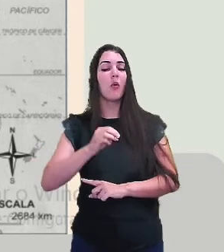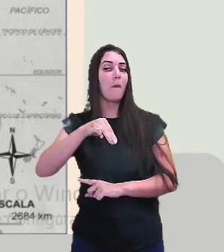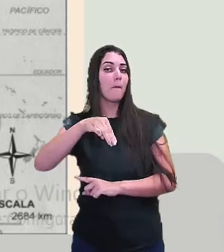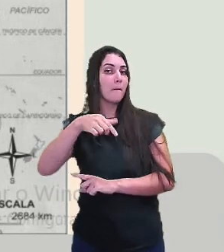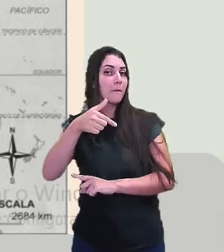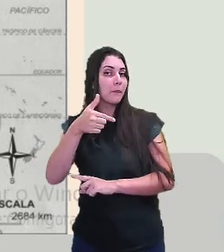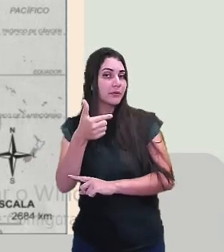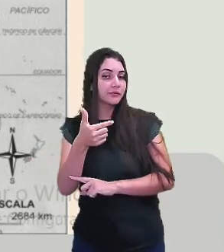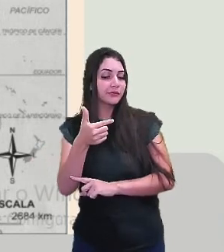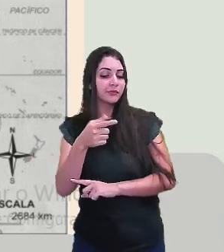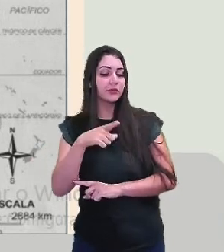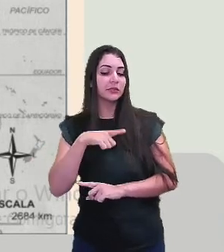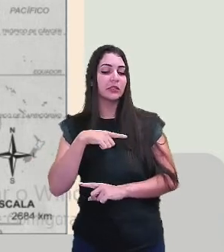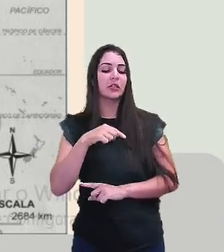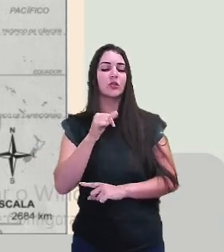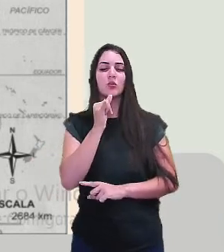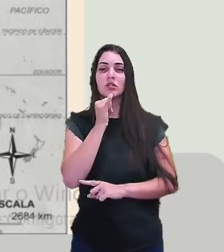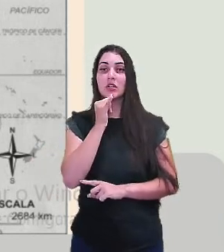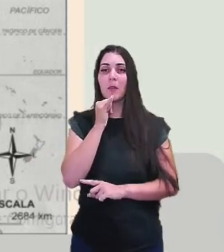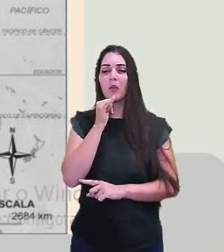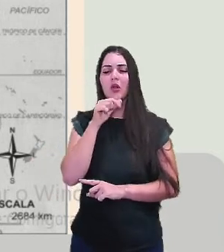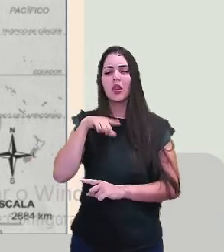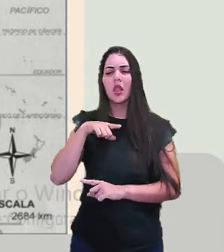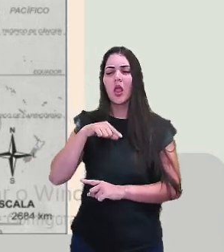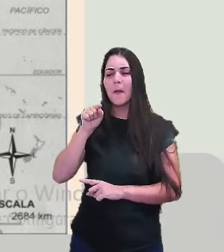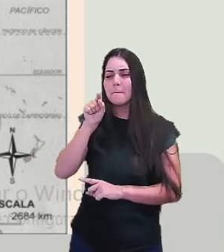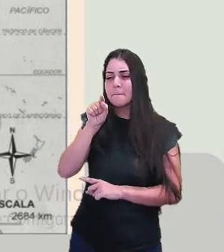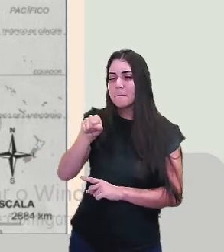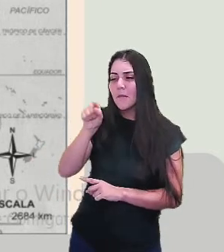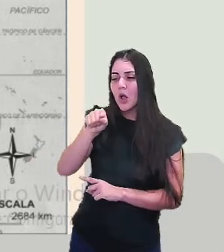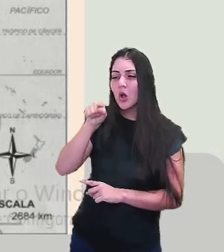escura. Aqui tem uma bolinha, é acima de